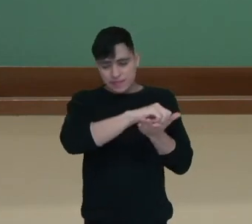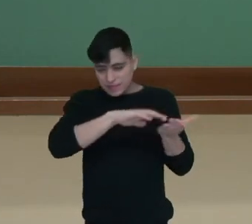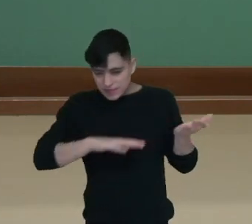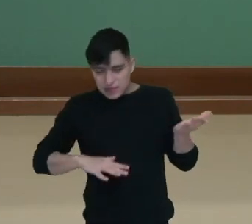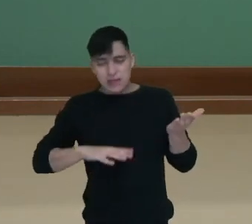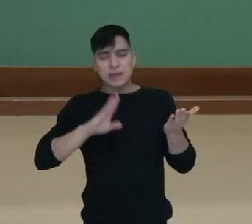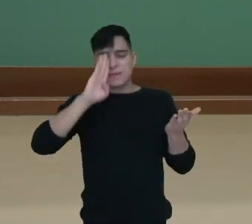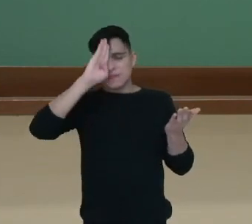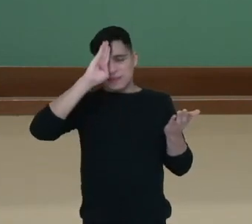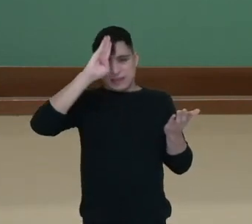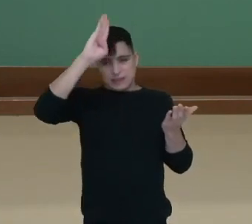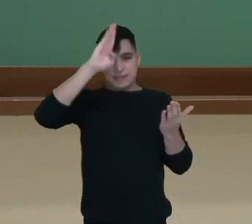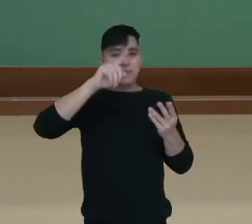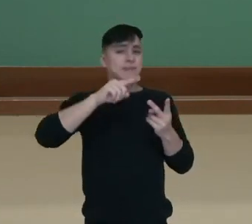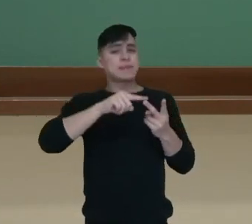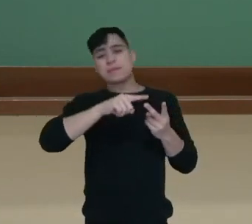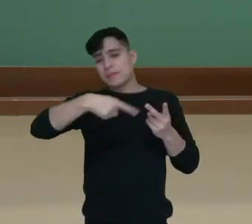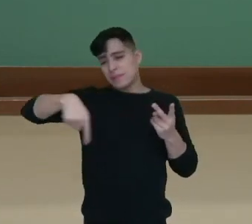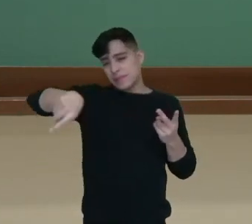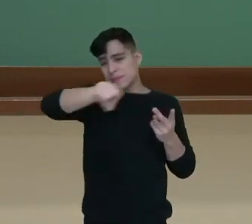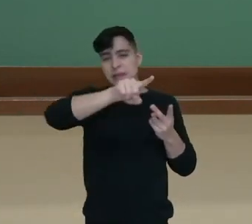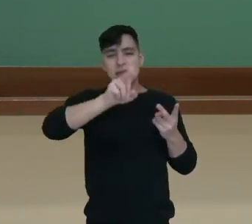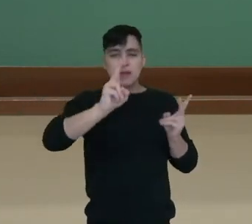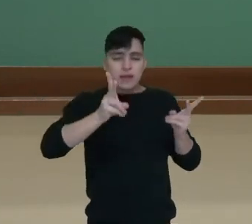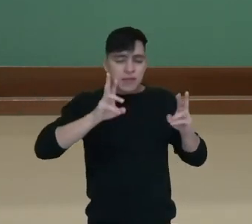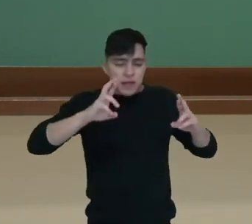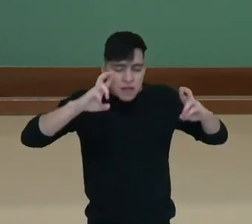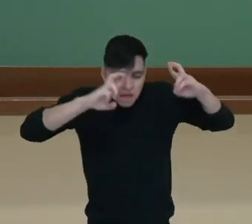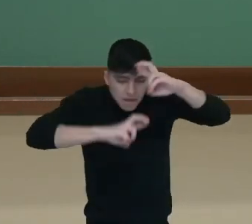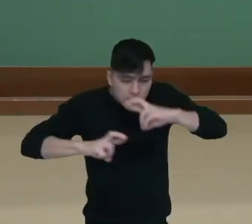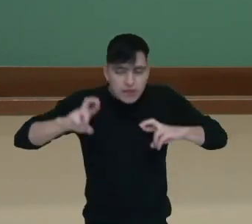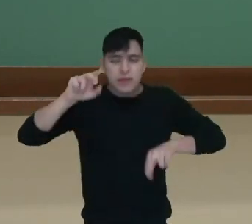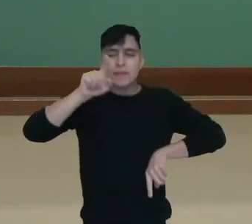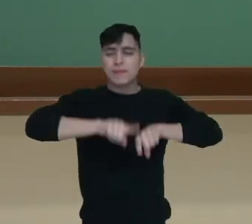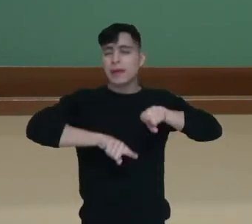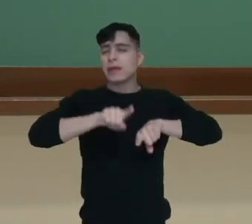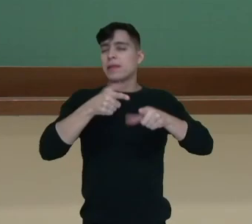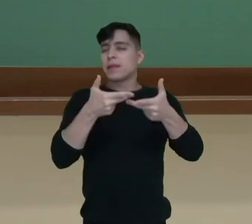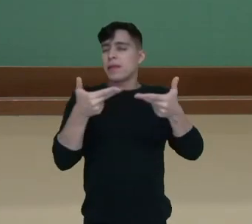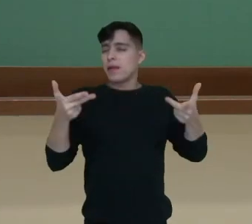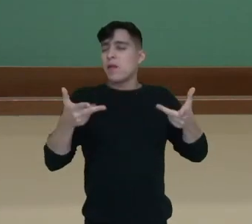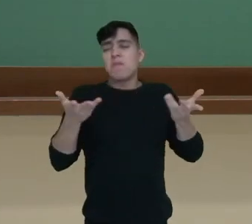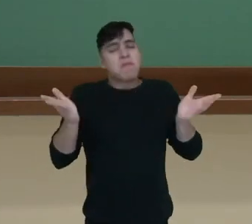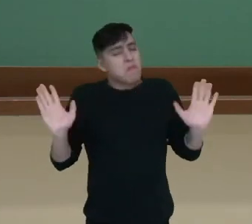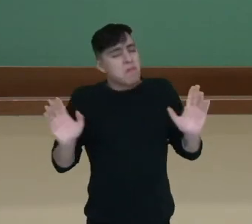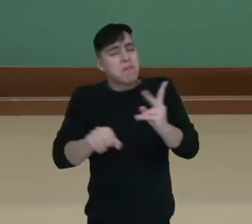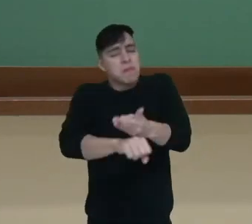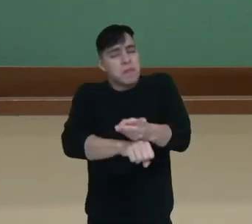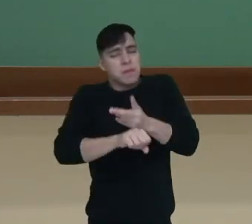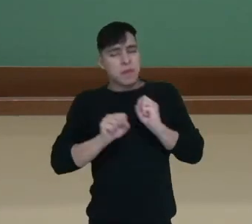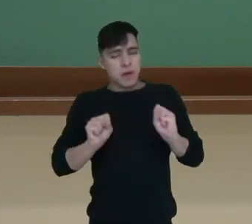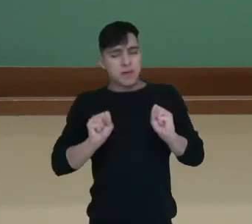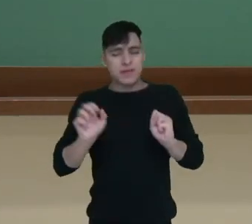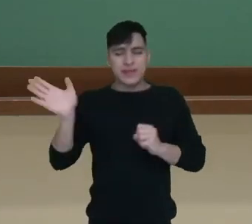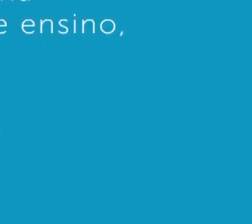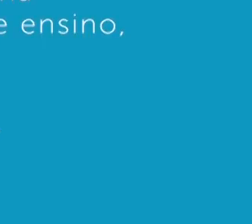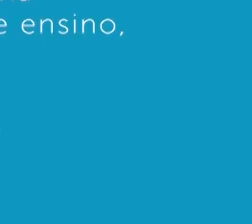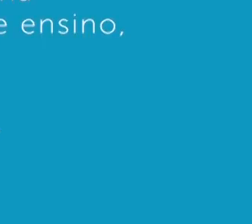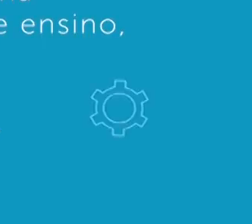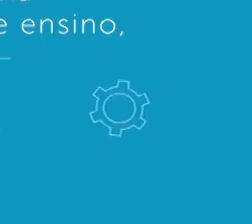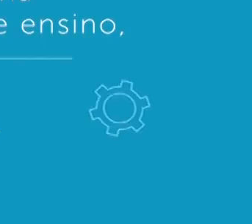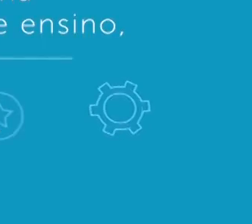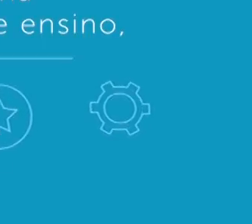matemática principalmente e sempre dê uma revisadinha aí nesse material. Qualquer coisa estamos à disposição e até mais, queridos!